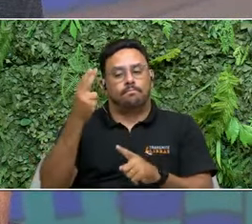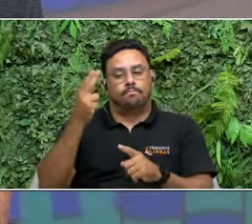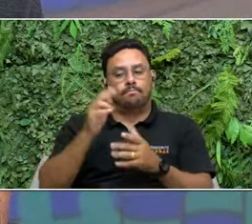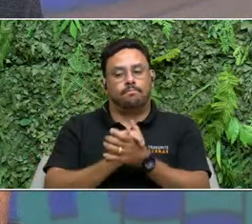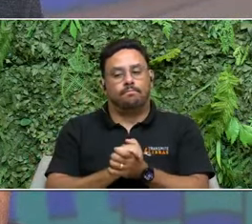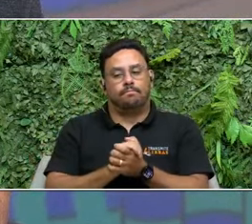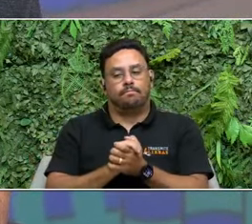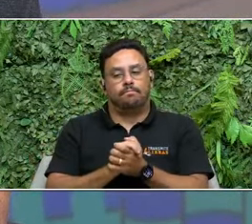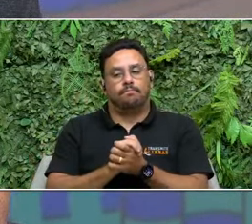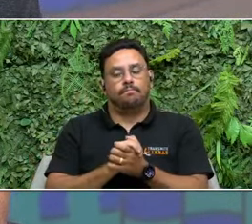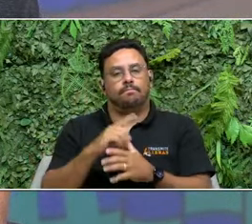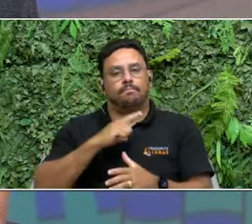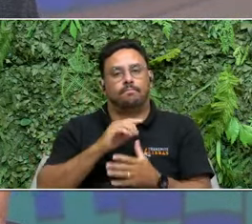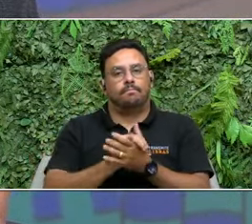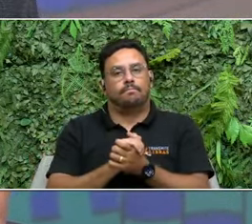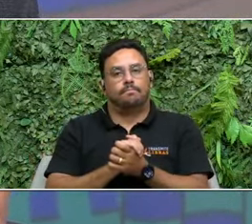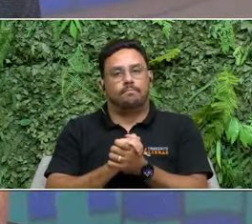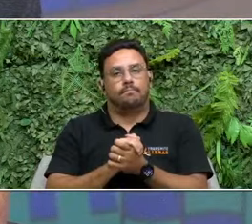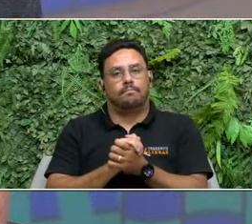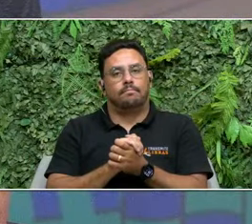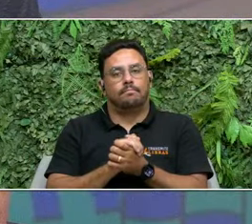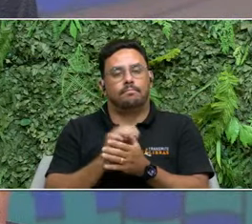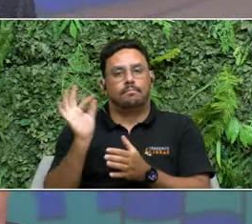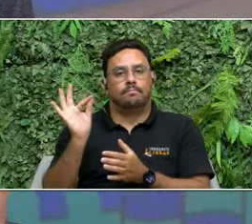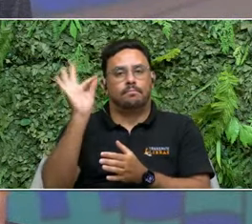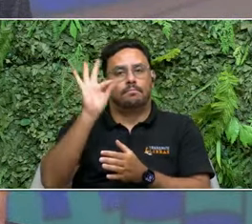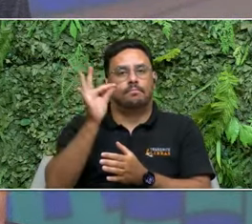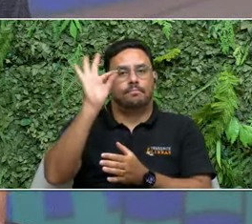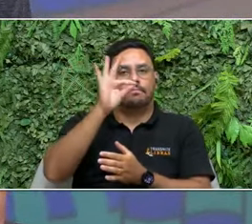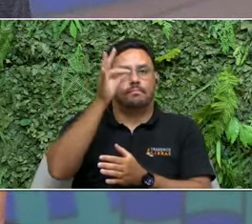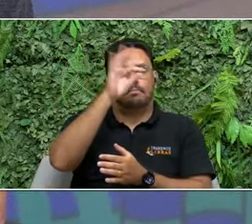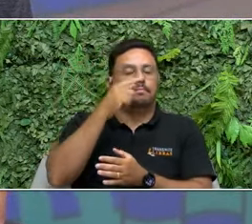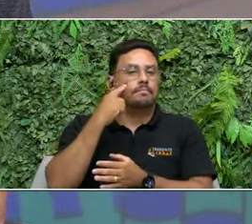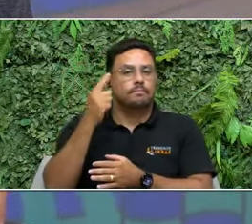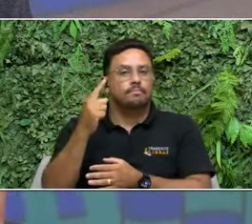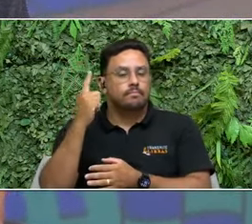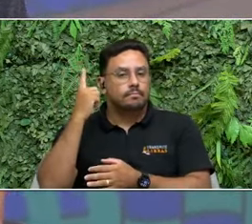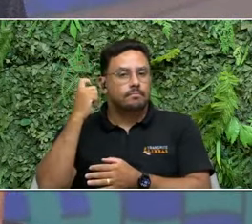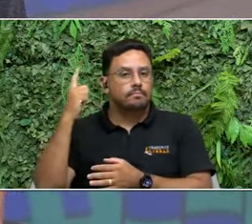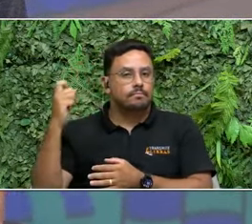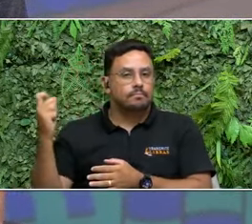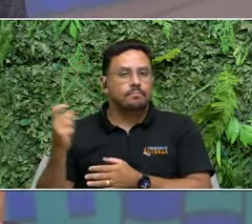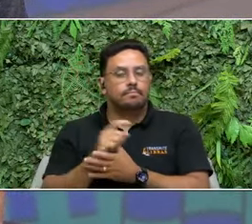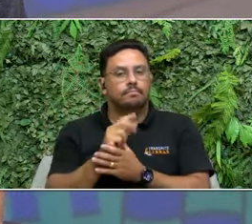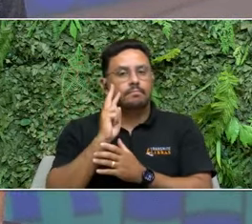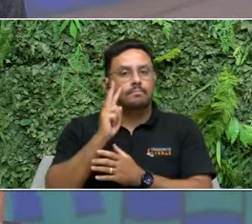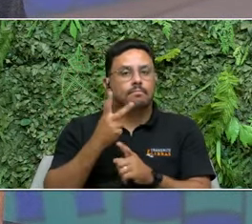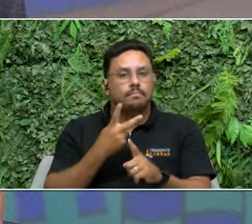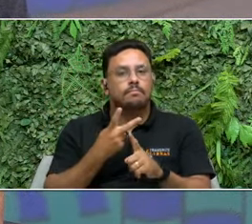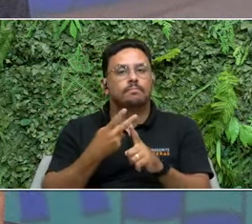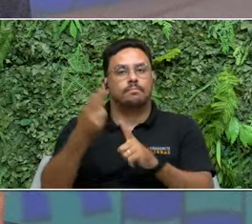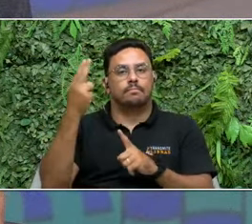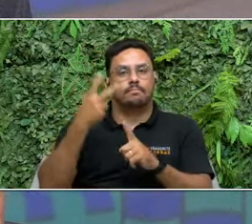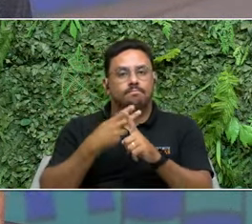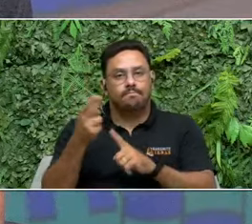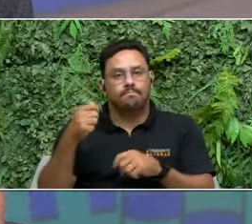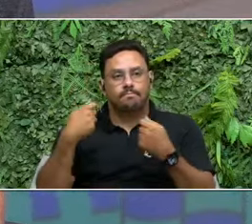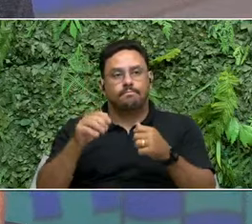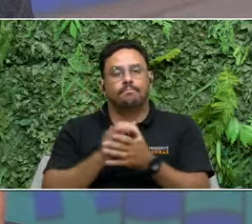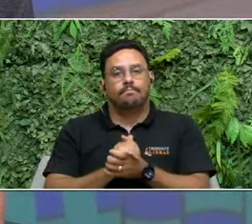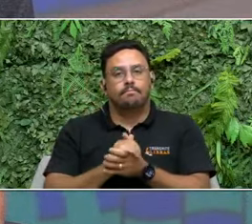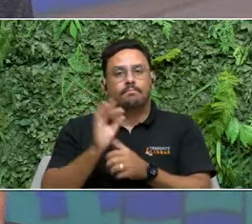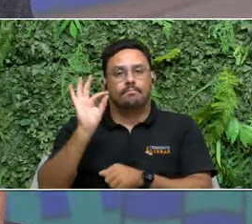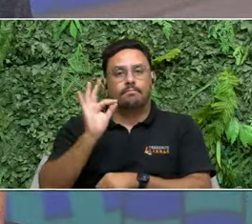Olha esse barulho não não esse aí esse aí a gente tem que vencer precisamos acabar com isso a